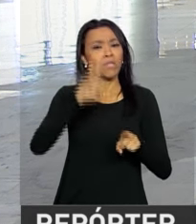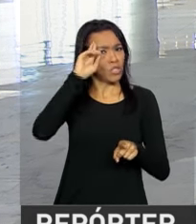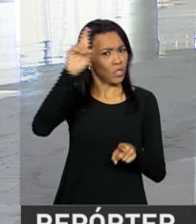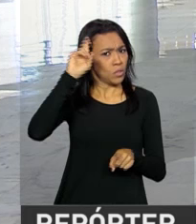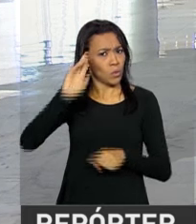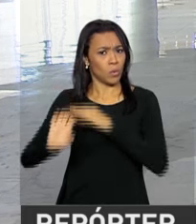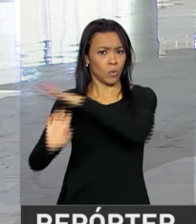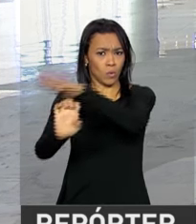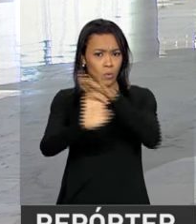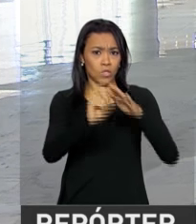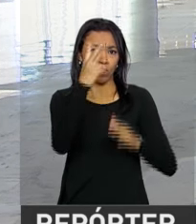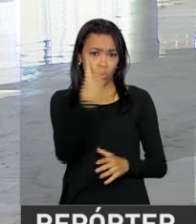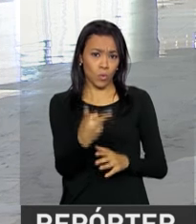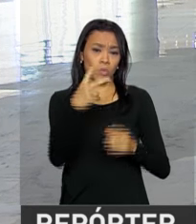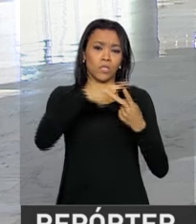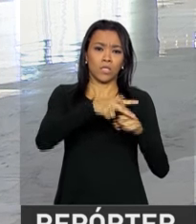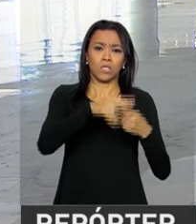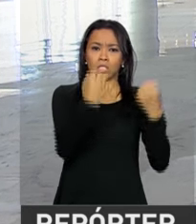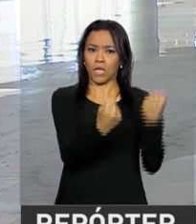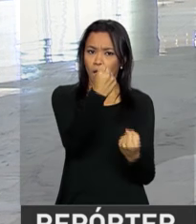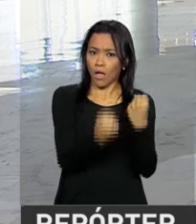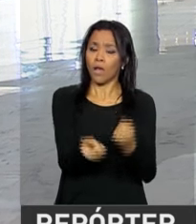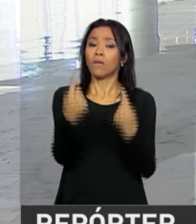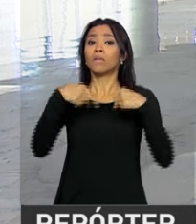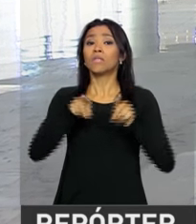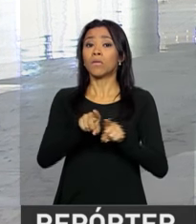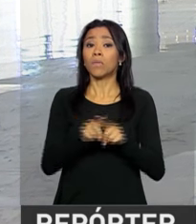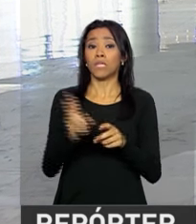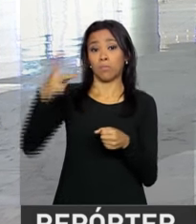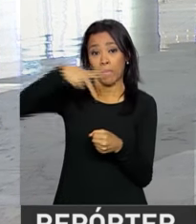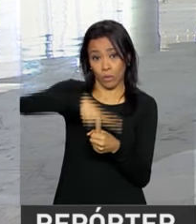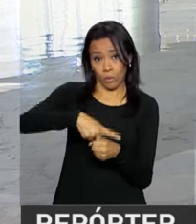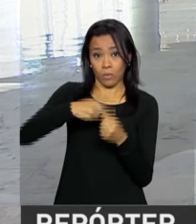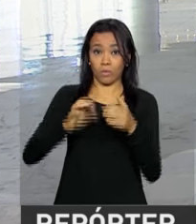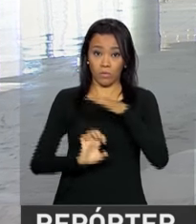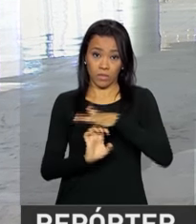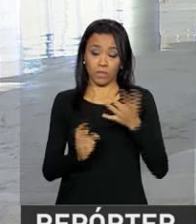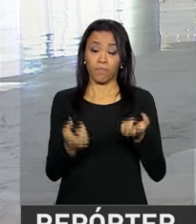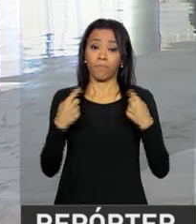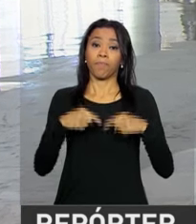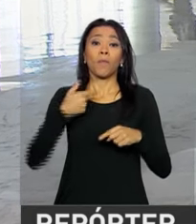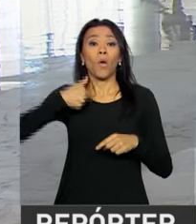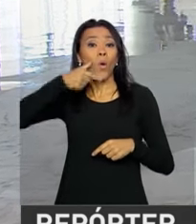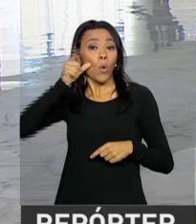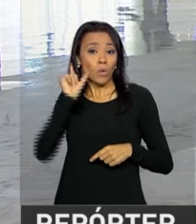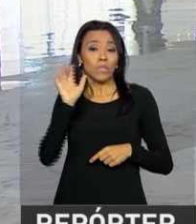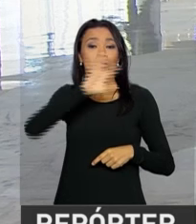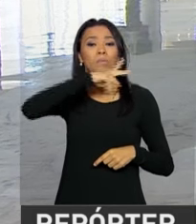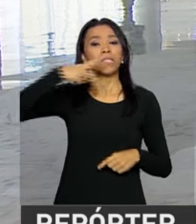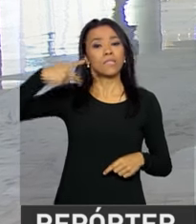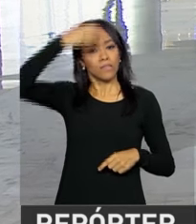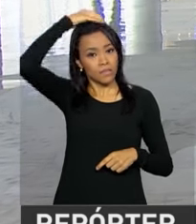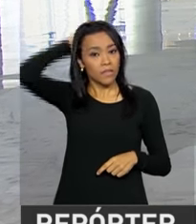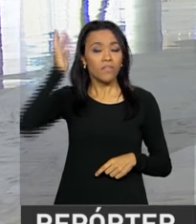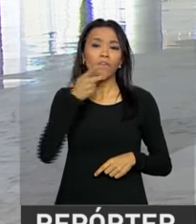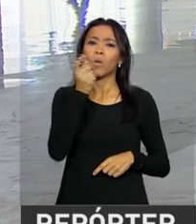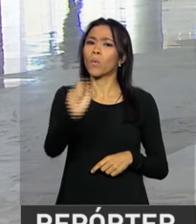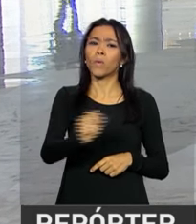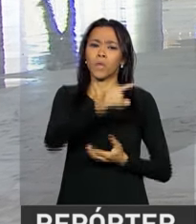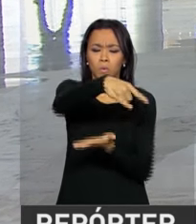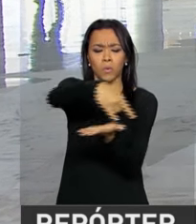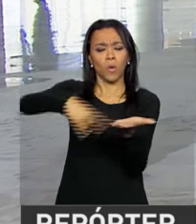de duas montadoras de veículos e de uma multinacional do petróleo e ontem Michel Temer falou em nota oficial sobre o acordo de